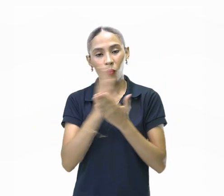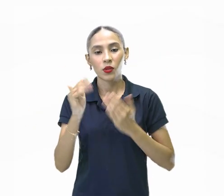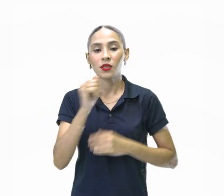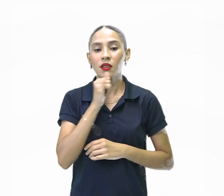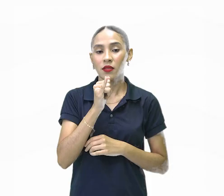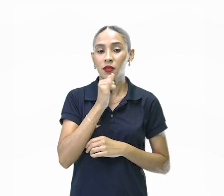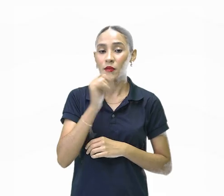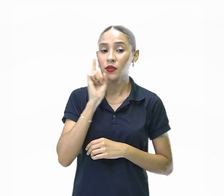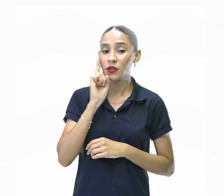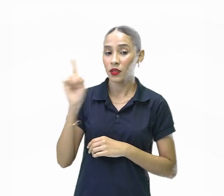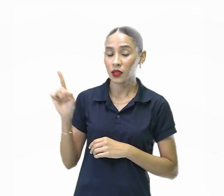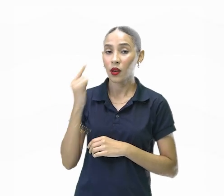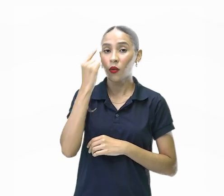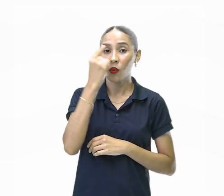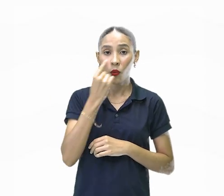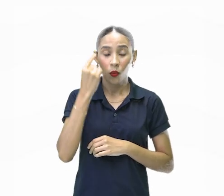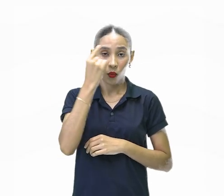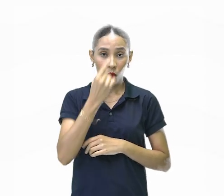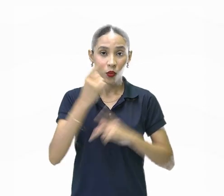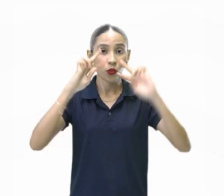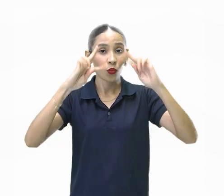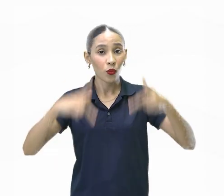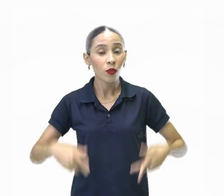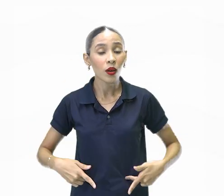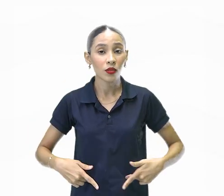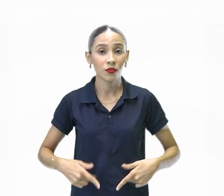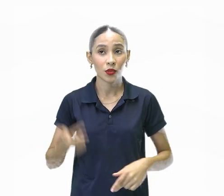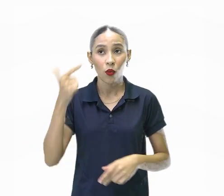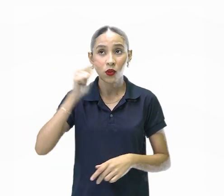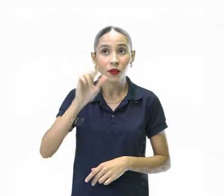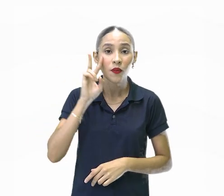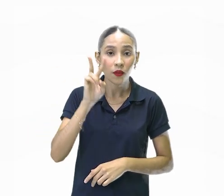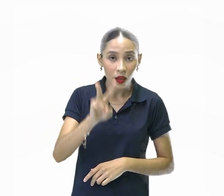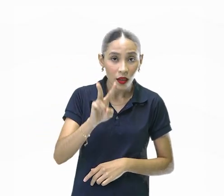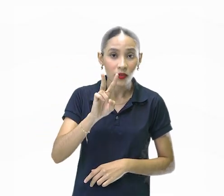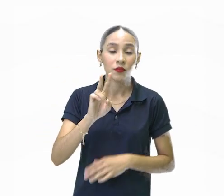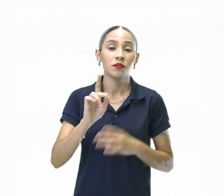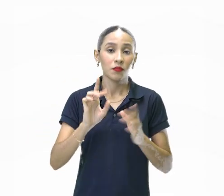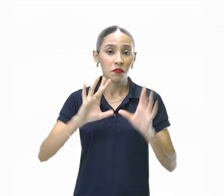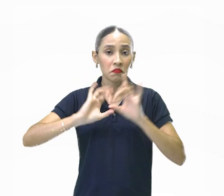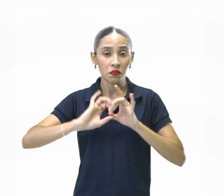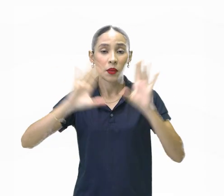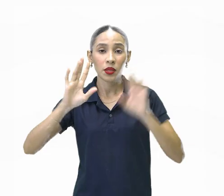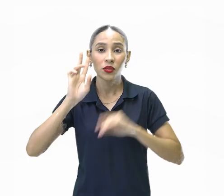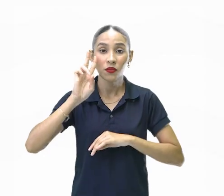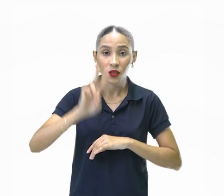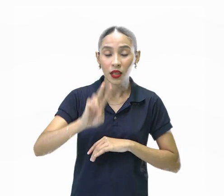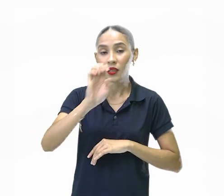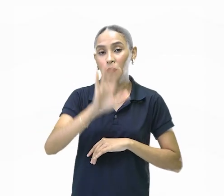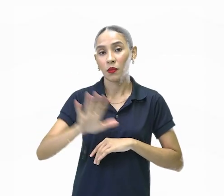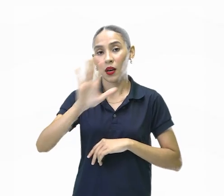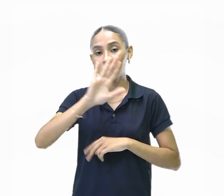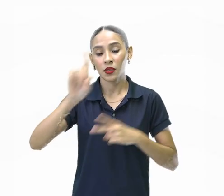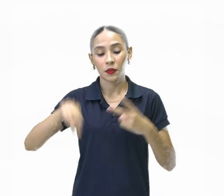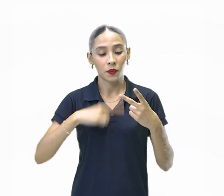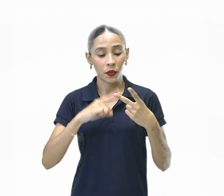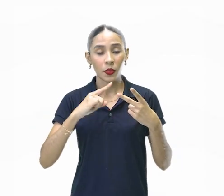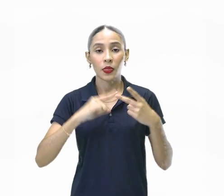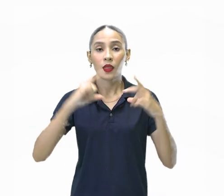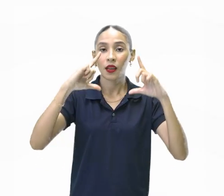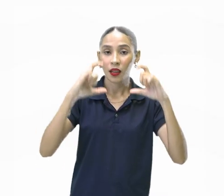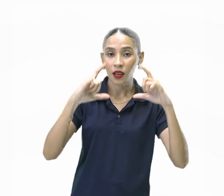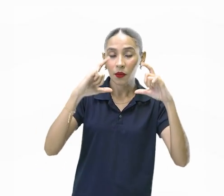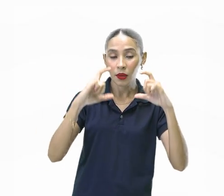para você. O olho humano, que é o olho nosso olho, né? Que permite a visualização de imagens.